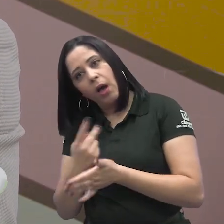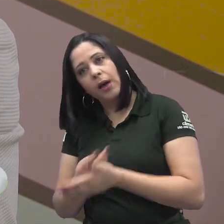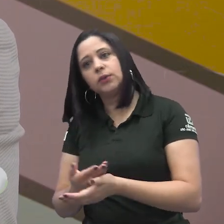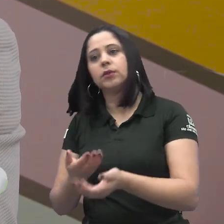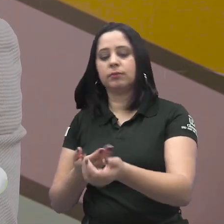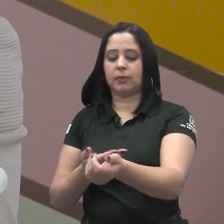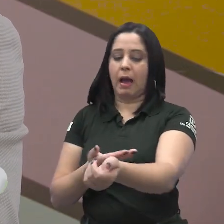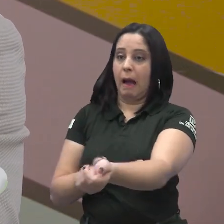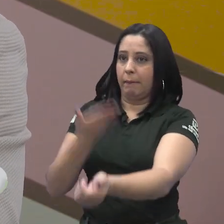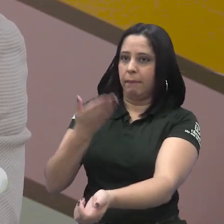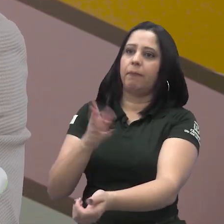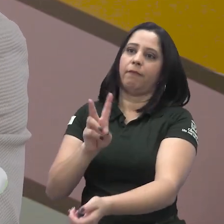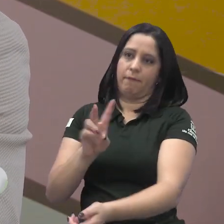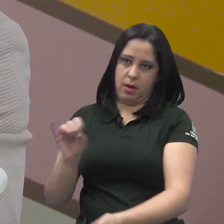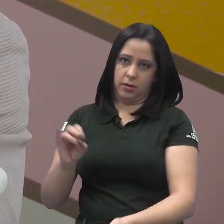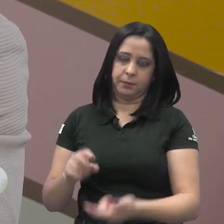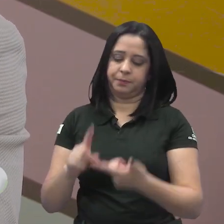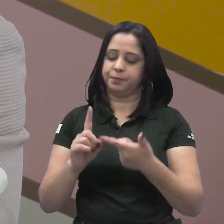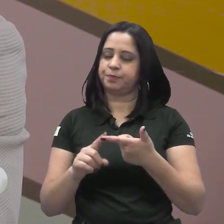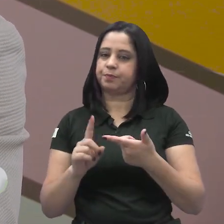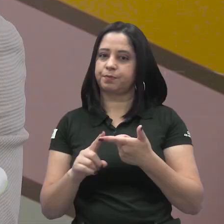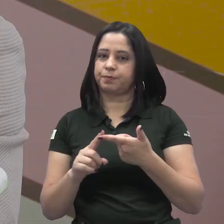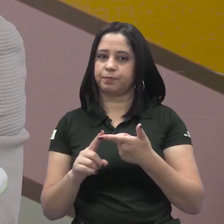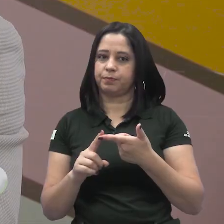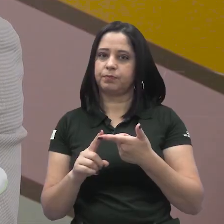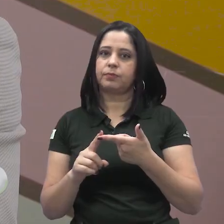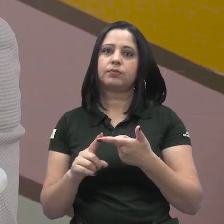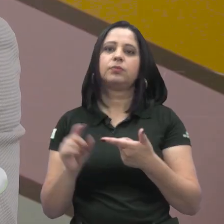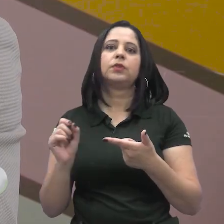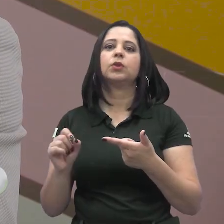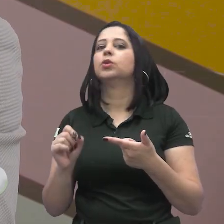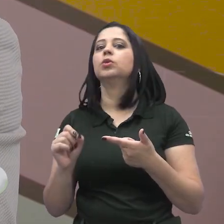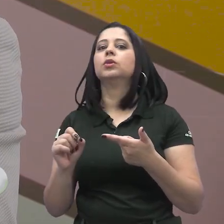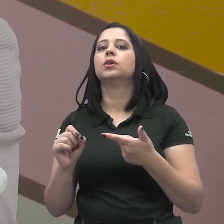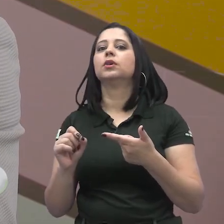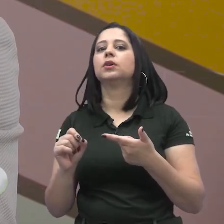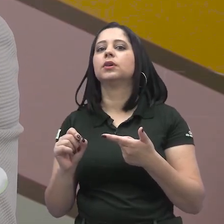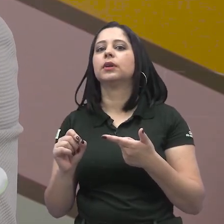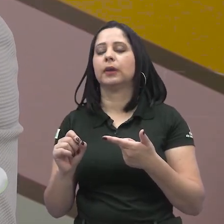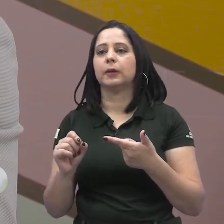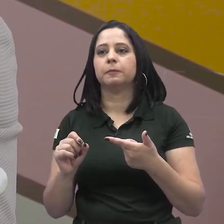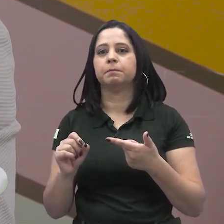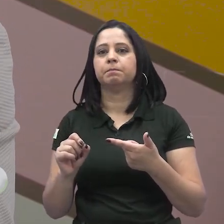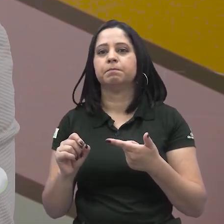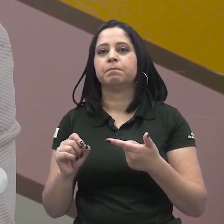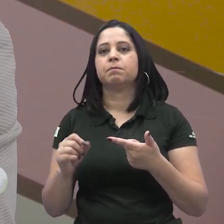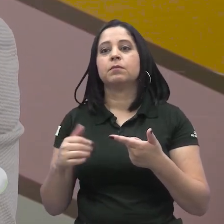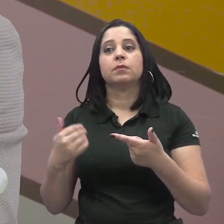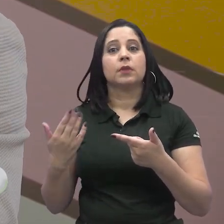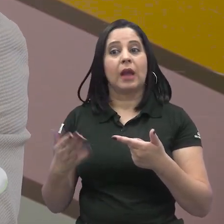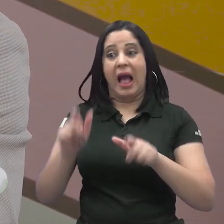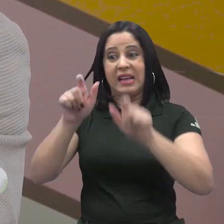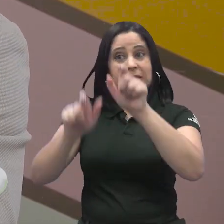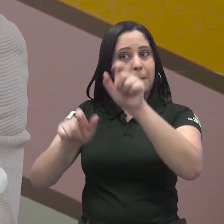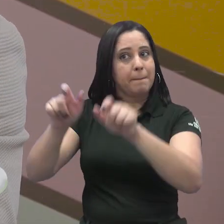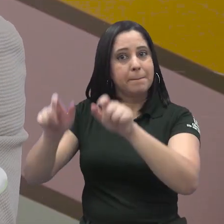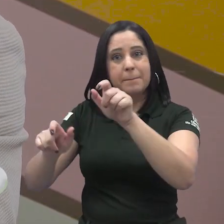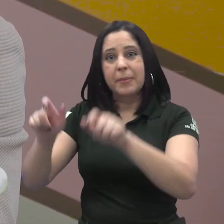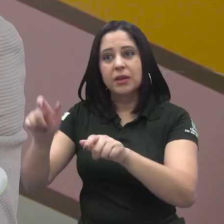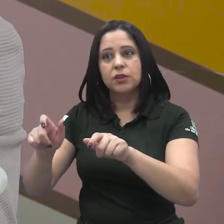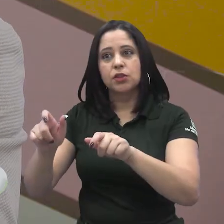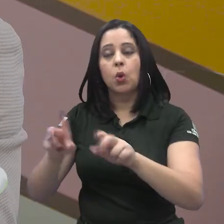pressão descontrolar. E um outro aspecto muito frequente que passa batido é a síndrome da apneia obstrutiva do sono. São pessoas